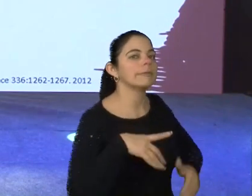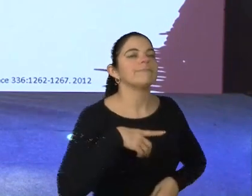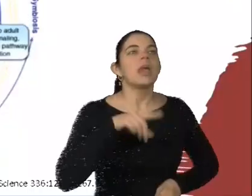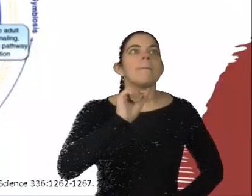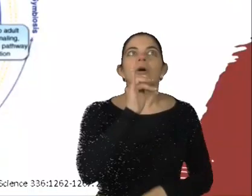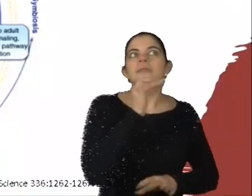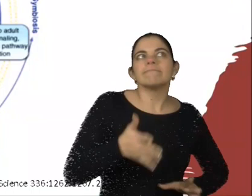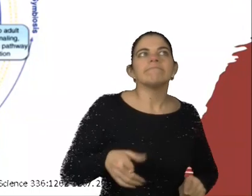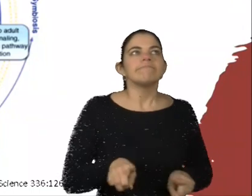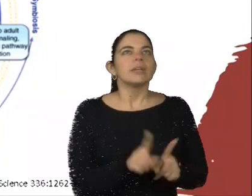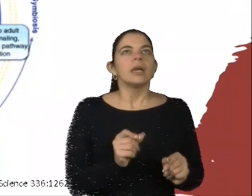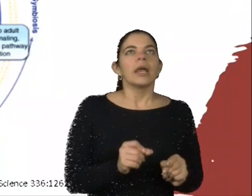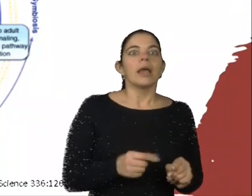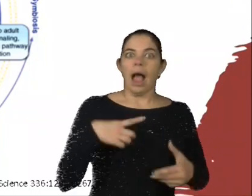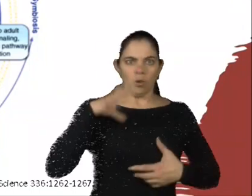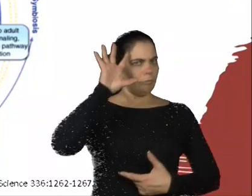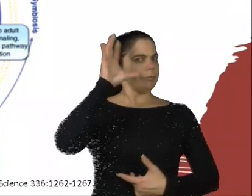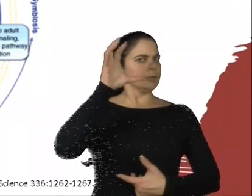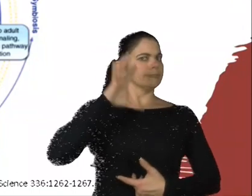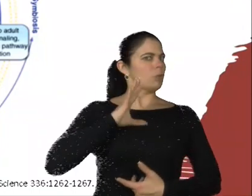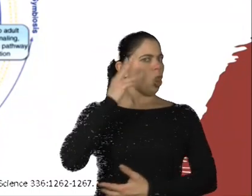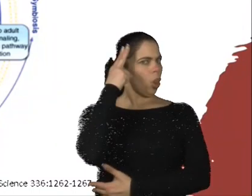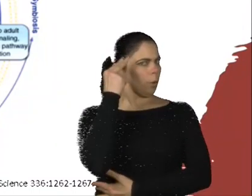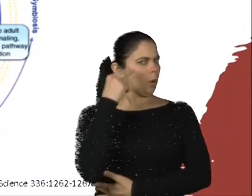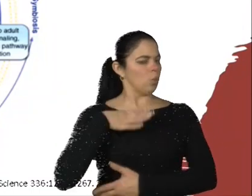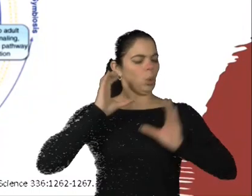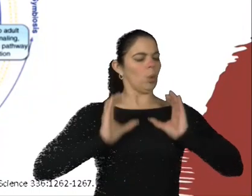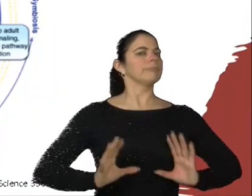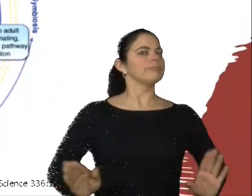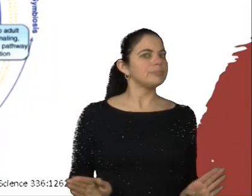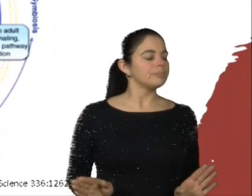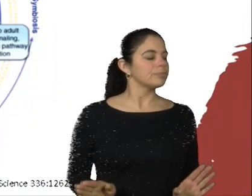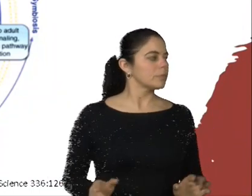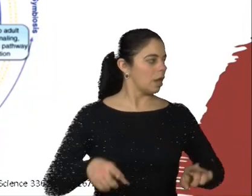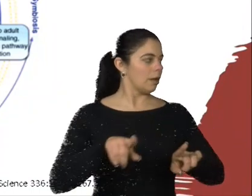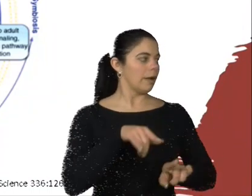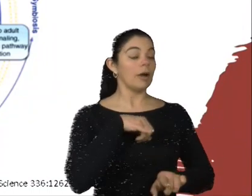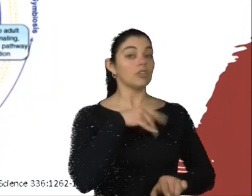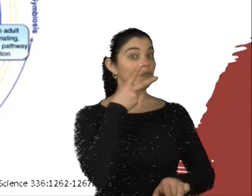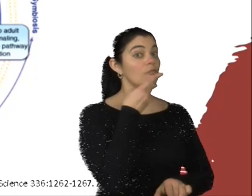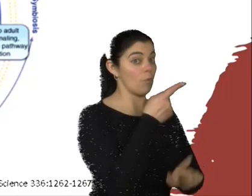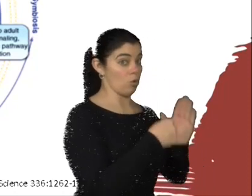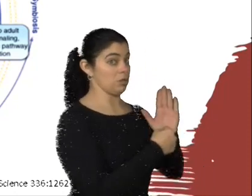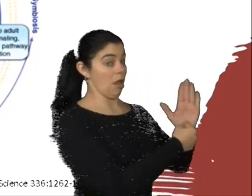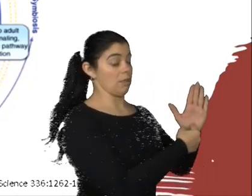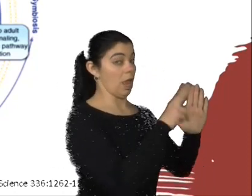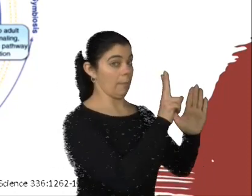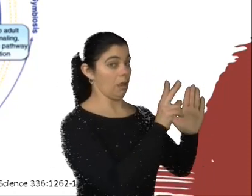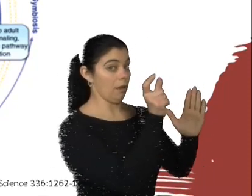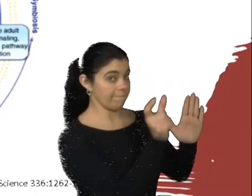um funcionamento normal do nosso corpo, tá? Isso que a gente chama de simbiose é, por